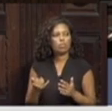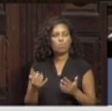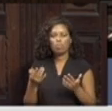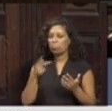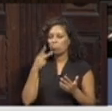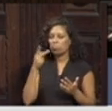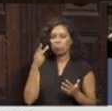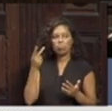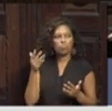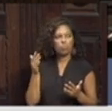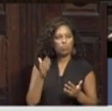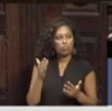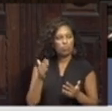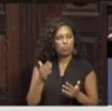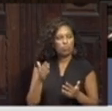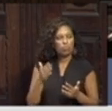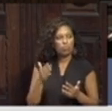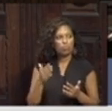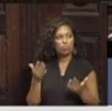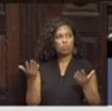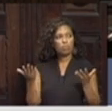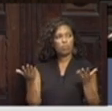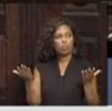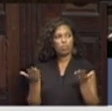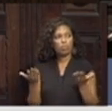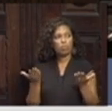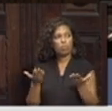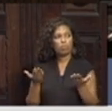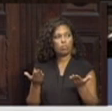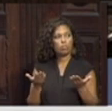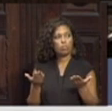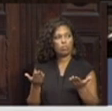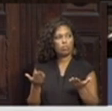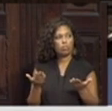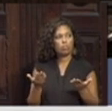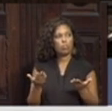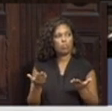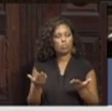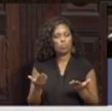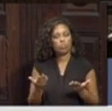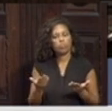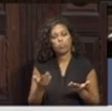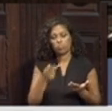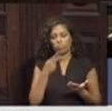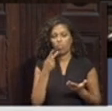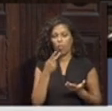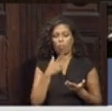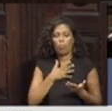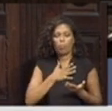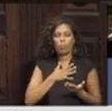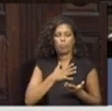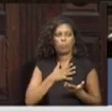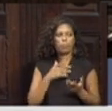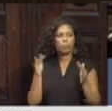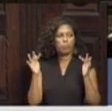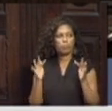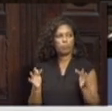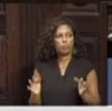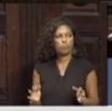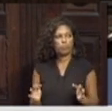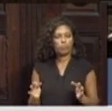trabalhadores aqui do Parlamento Estadual. Dei um salto acrobático na fila, deputado Osório. Minha posição era mais